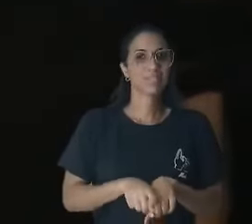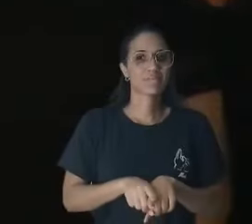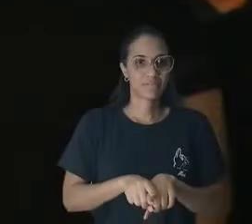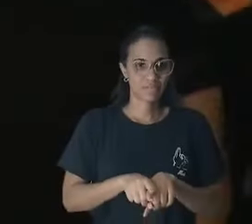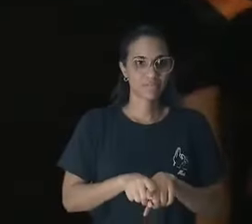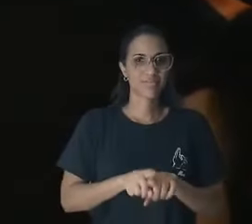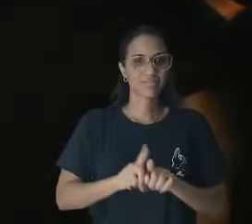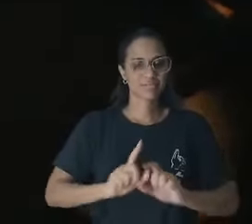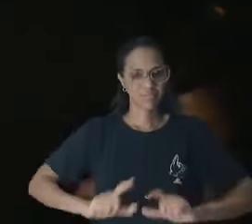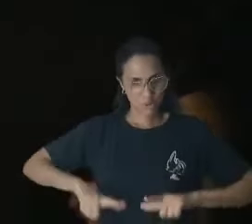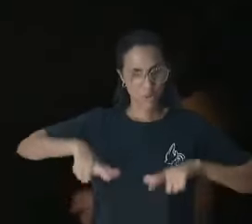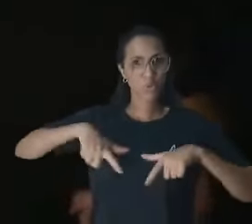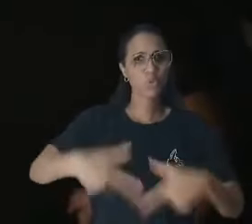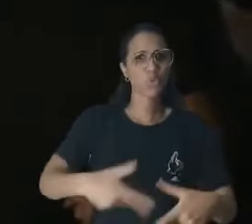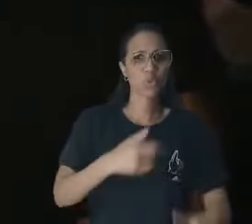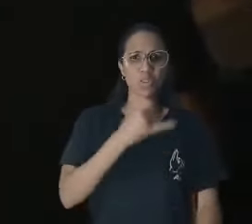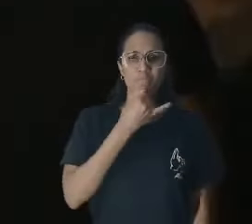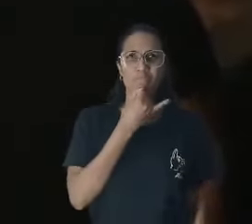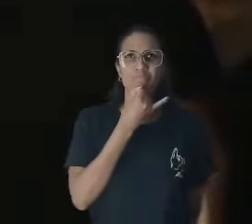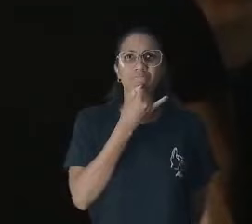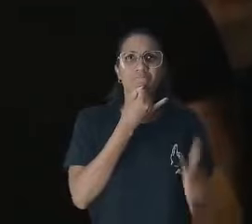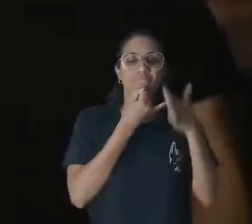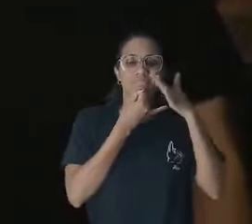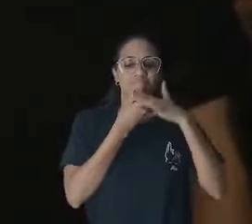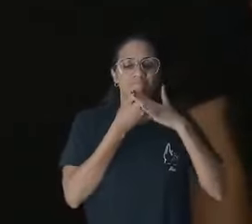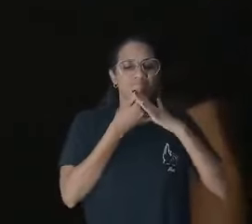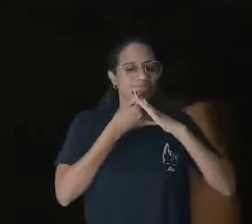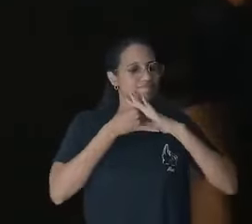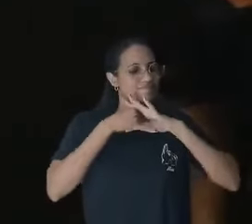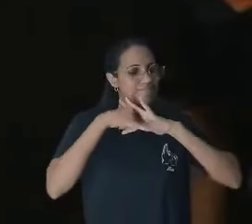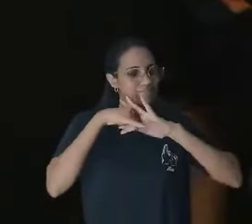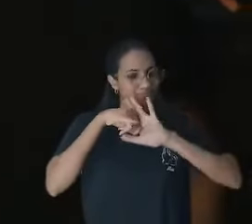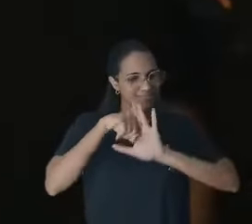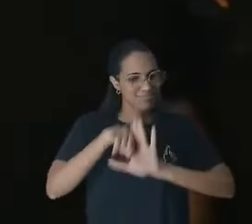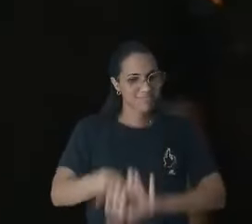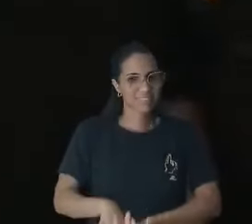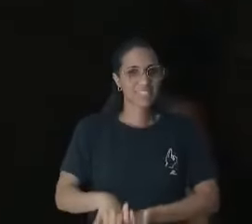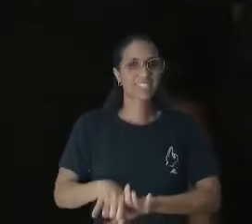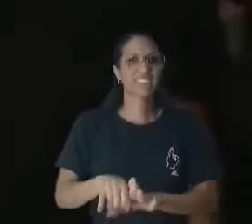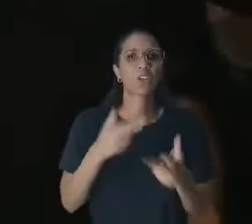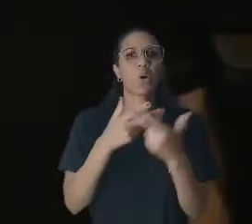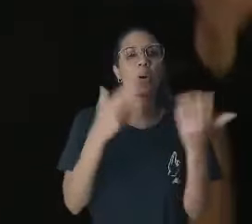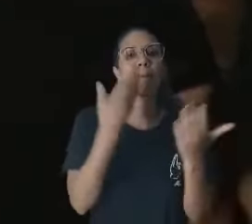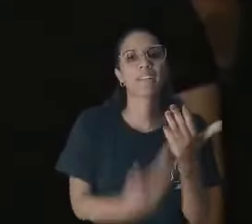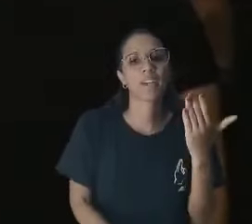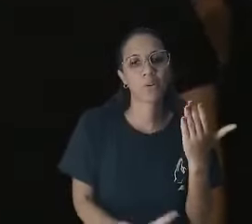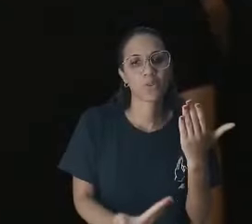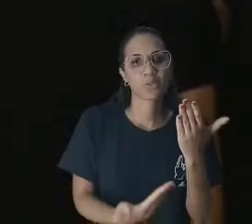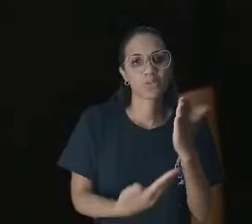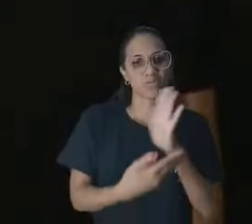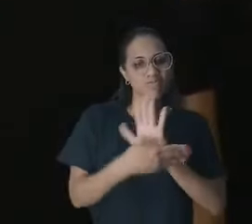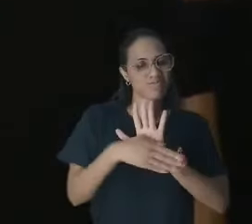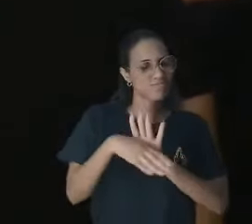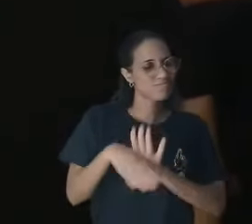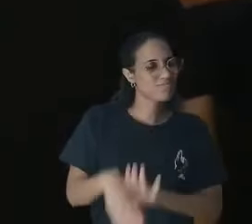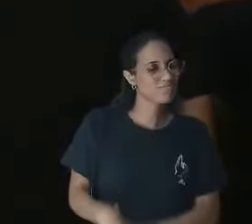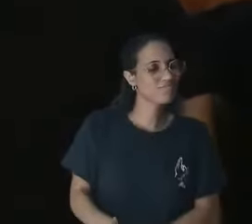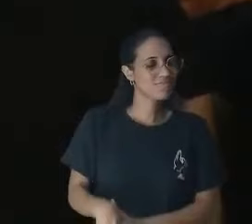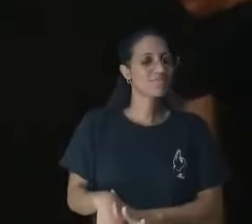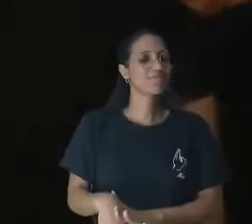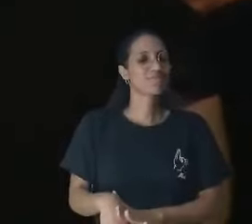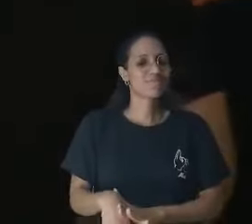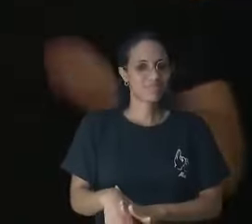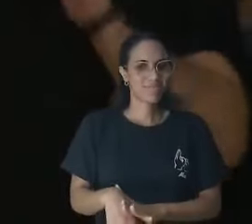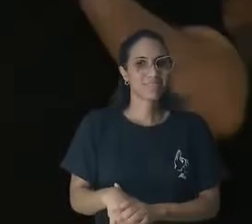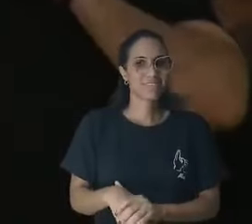se levante da sua tristeza, se levante das suas perdas, se levante das